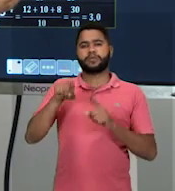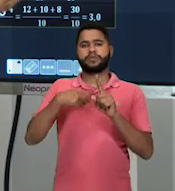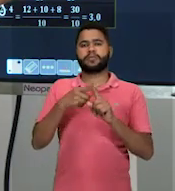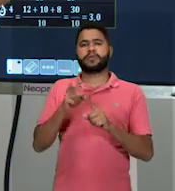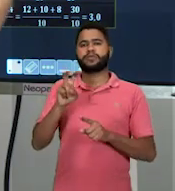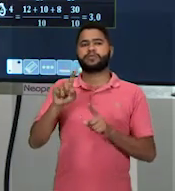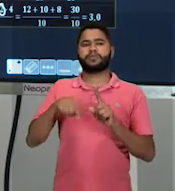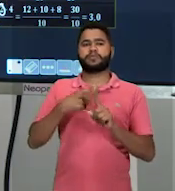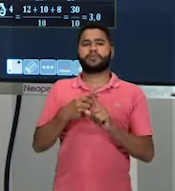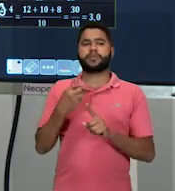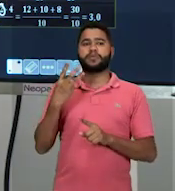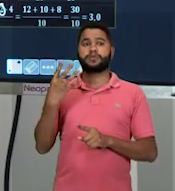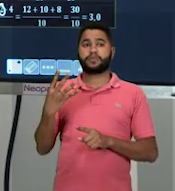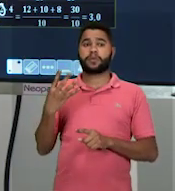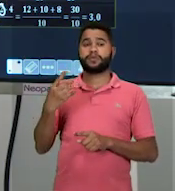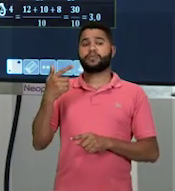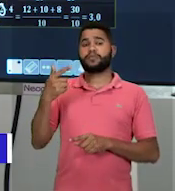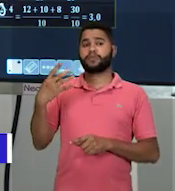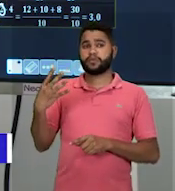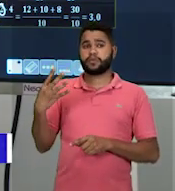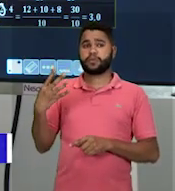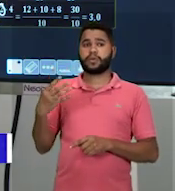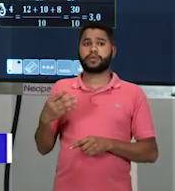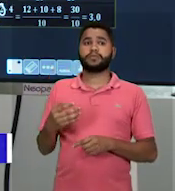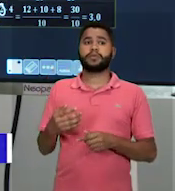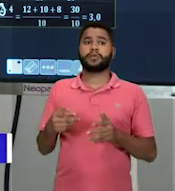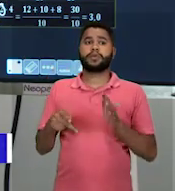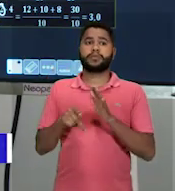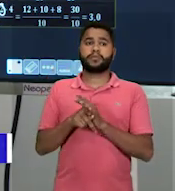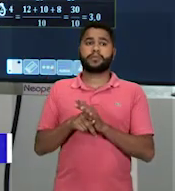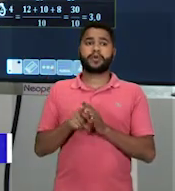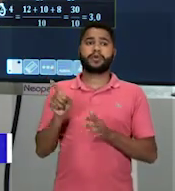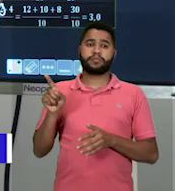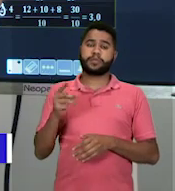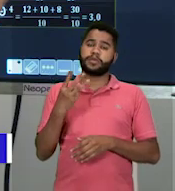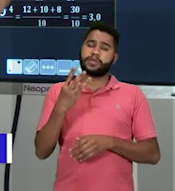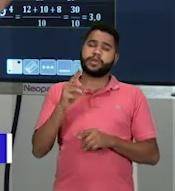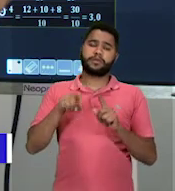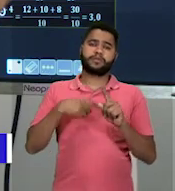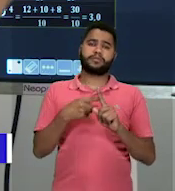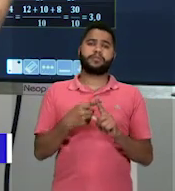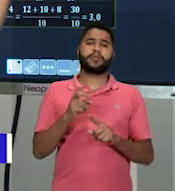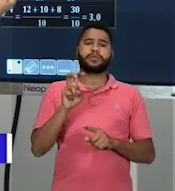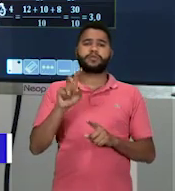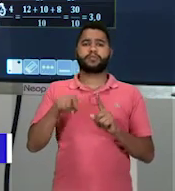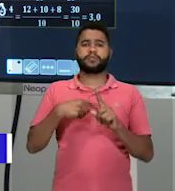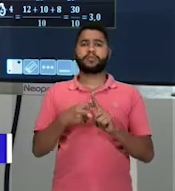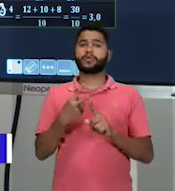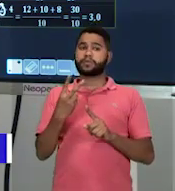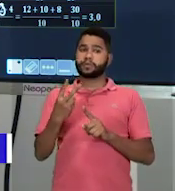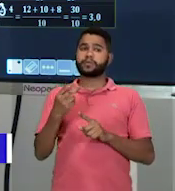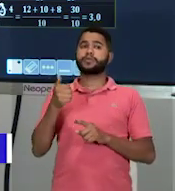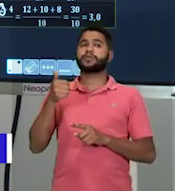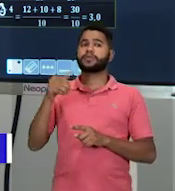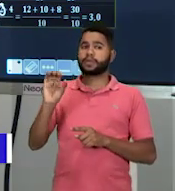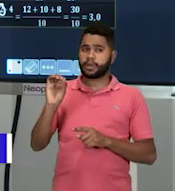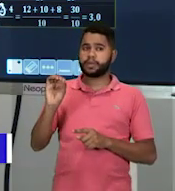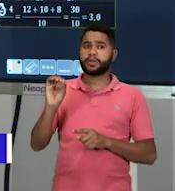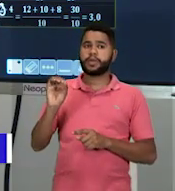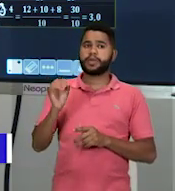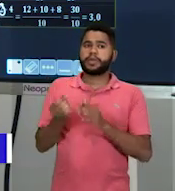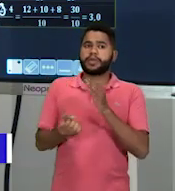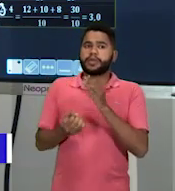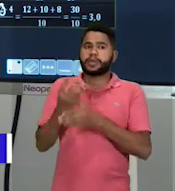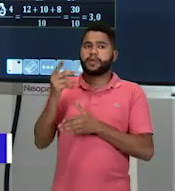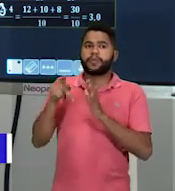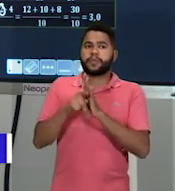deu 24. O denominador, né, 3 mais 5 mais 2 deu 10. Ainda bem, né, que a pessoa criou os